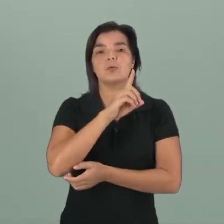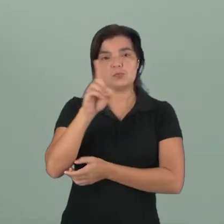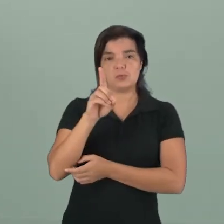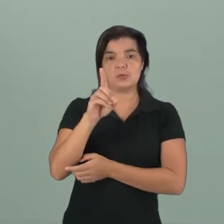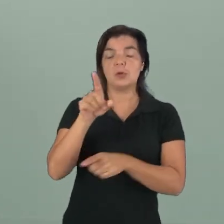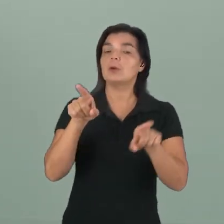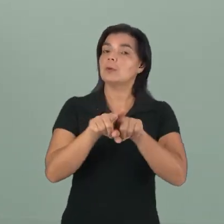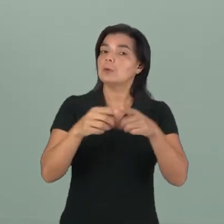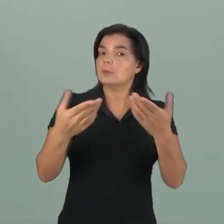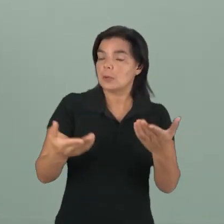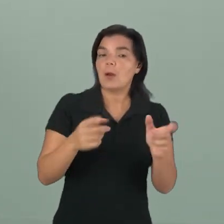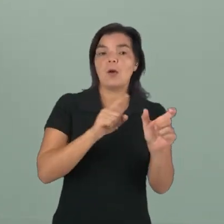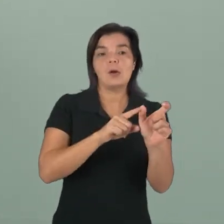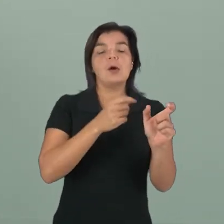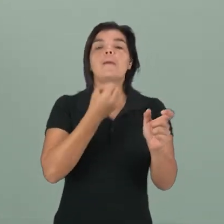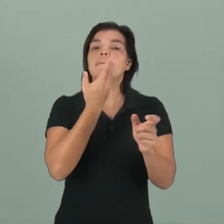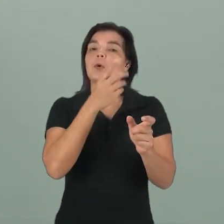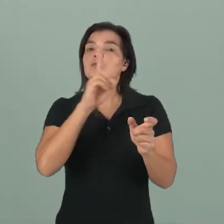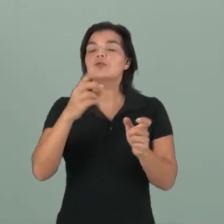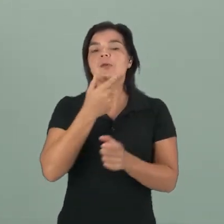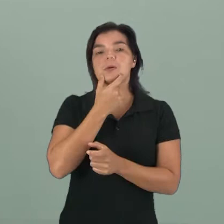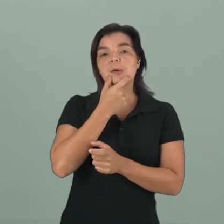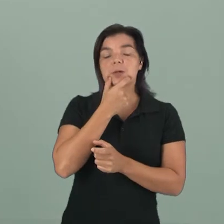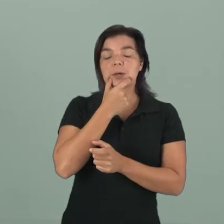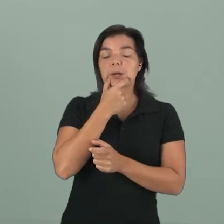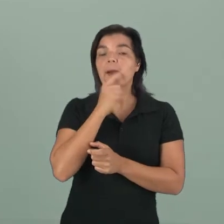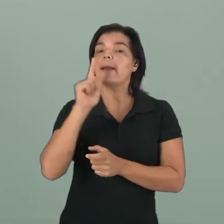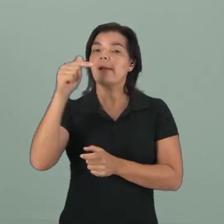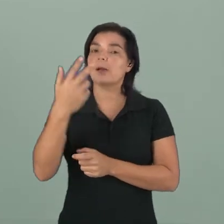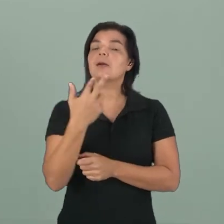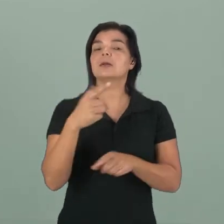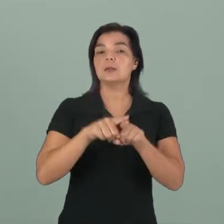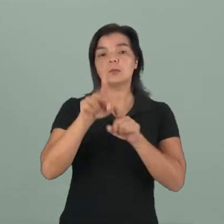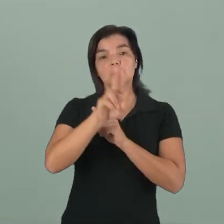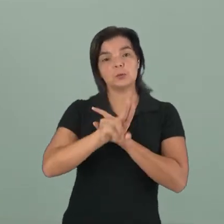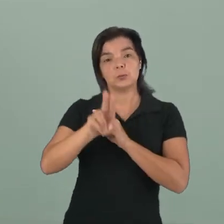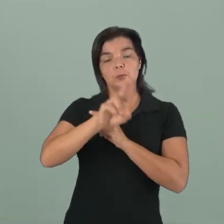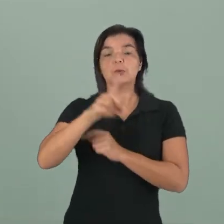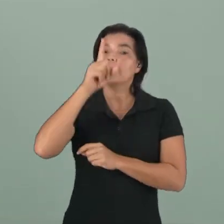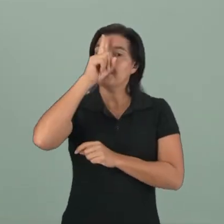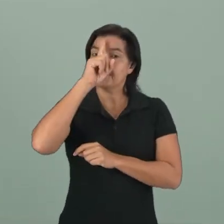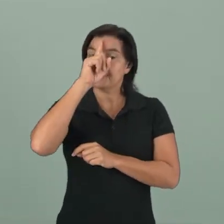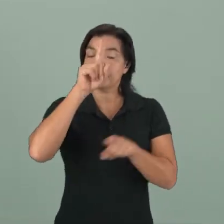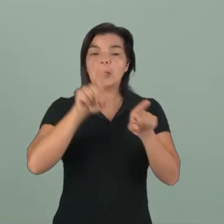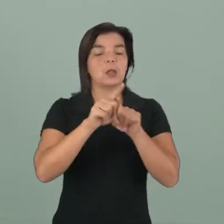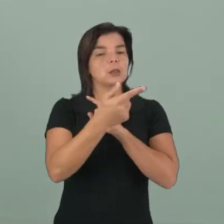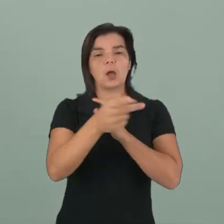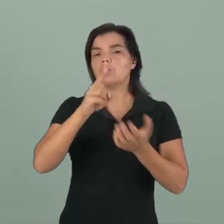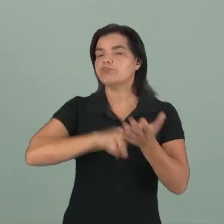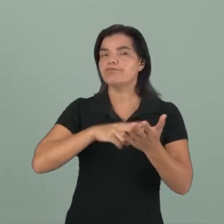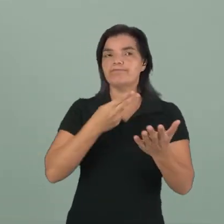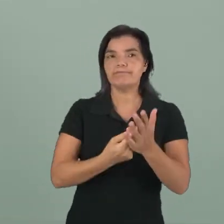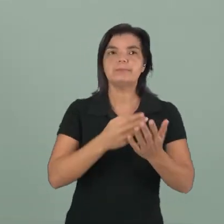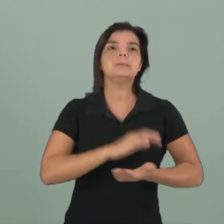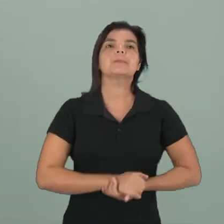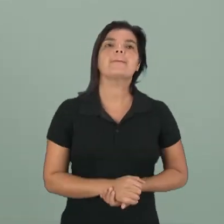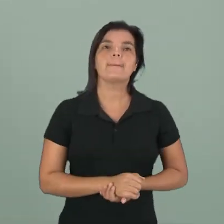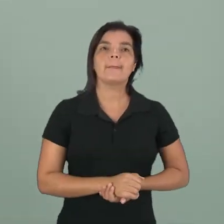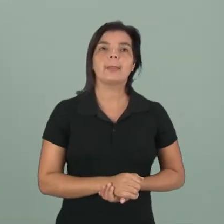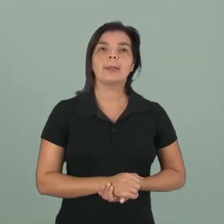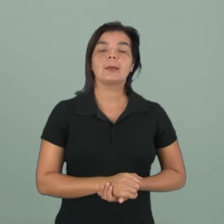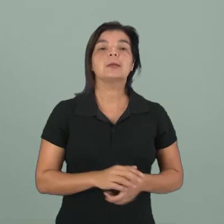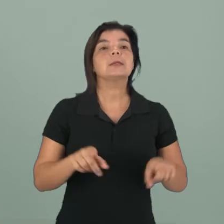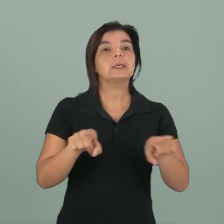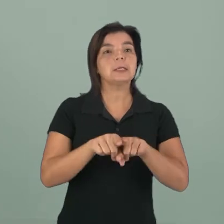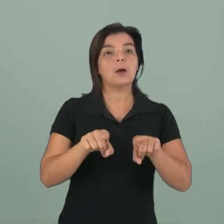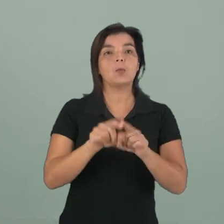morning. Então, good morning não é um exemplo, certo? Essa palavra precisa ser usada no nosso dia a dia e ela não tem tradução. Nós